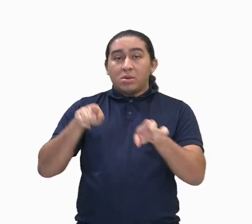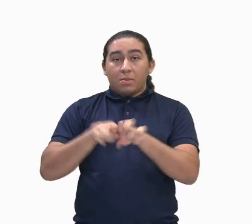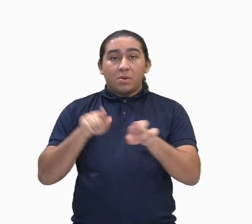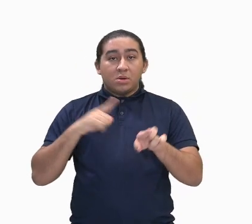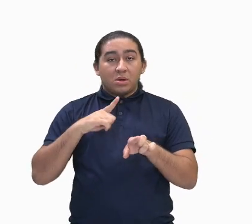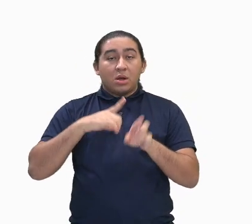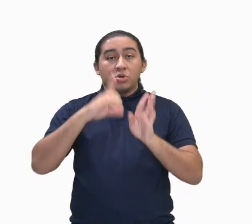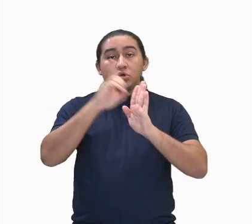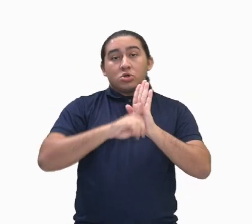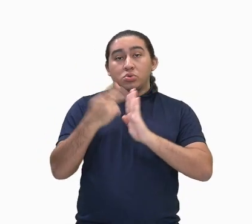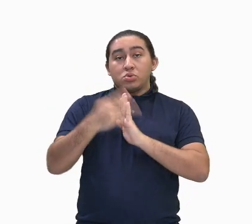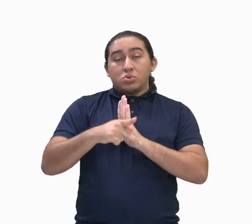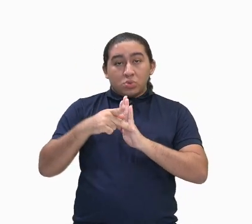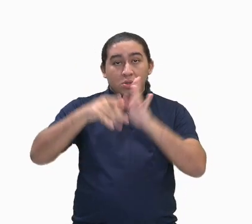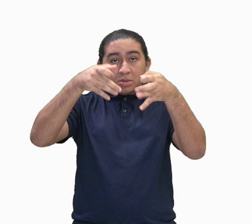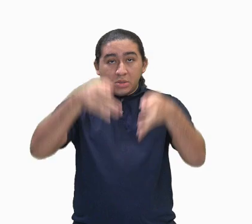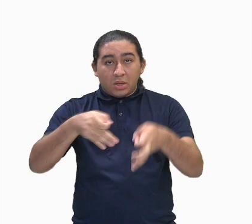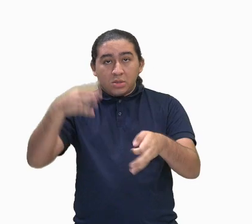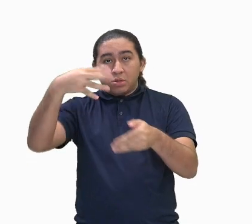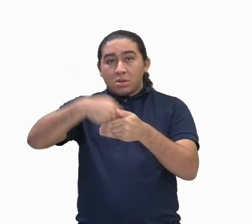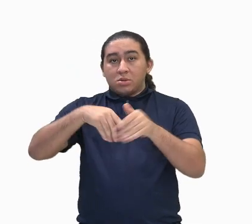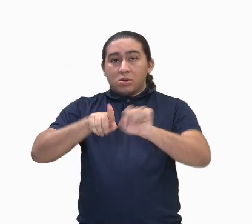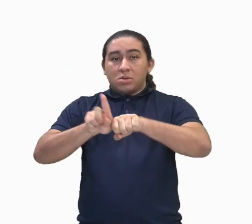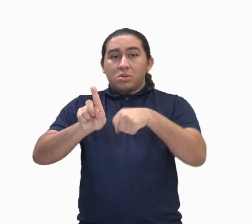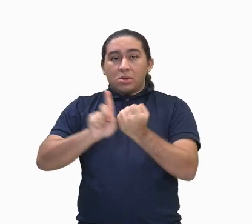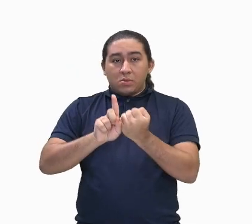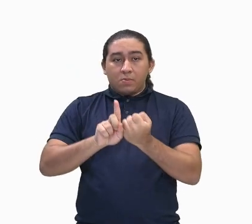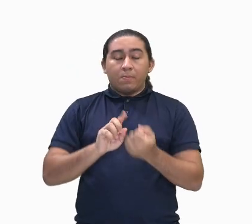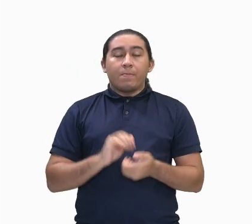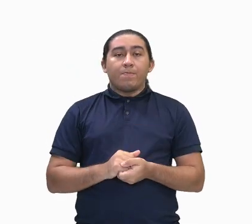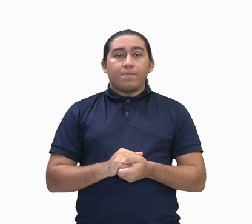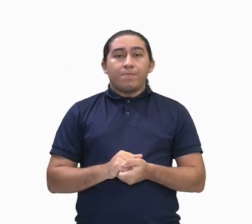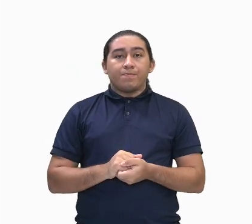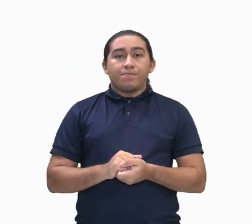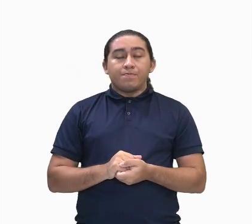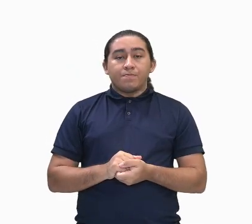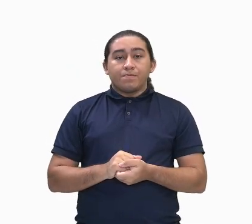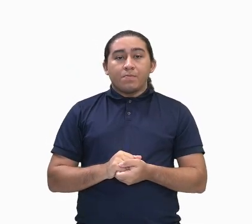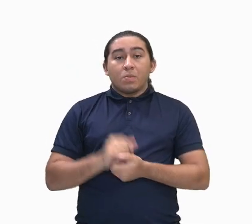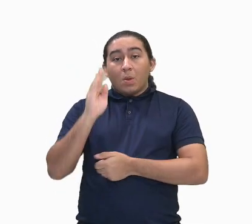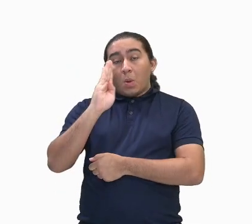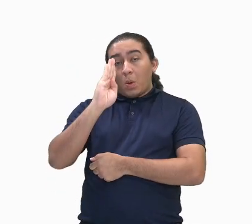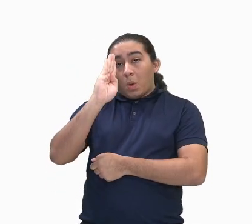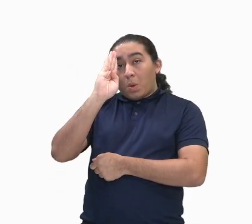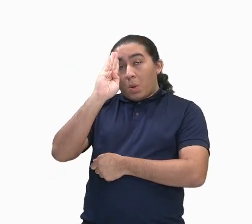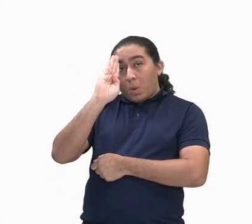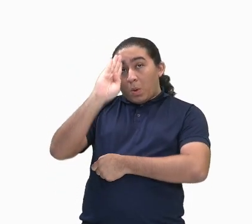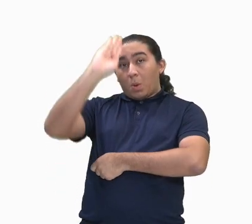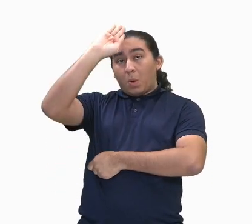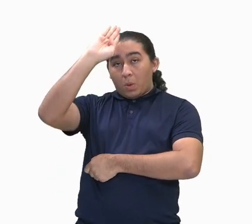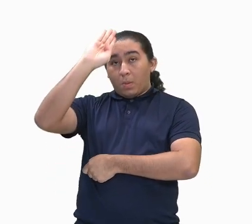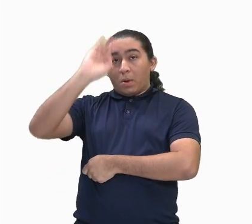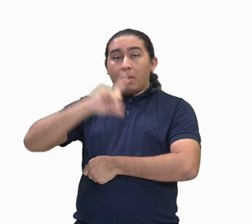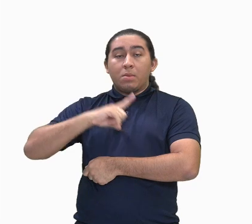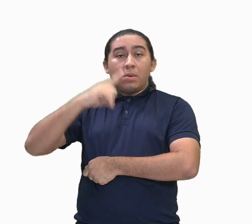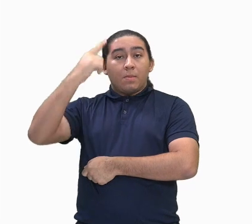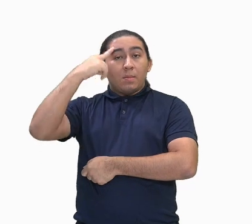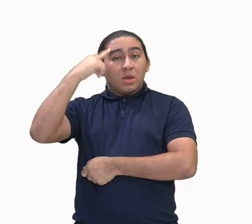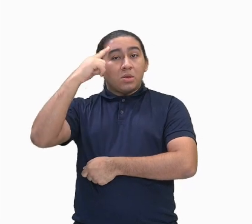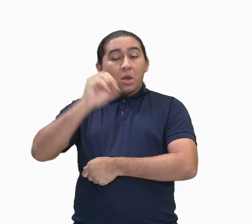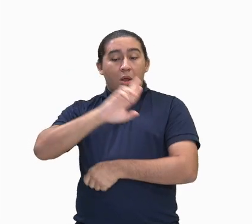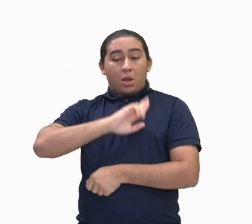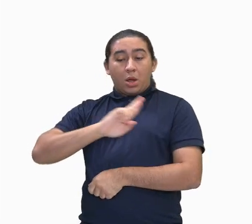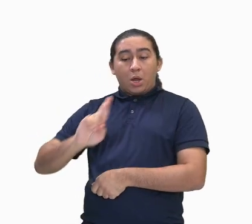direitos dentro de uma sociedade. Continuando, Roma, por outro lado, desenvolveu a República, um sistema